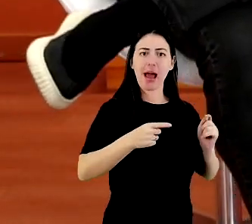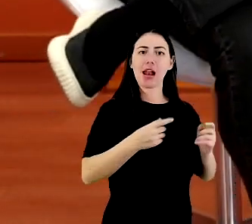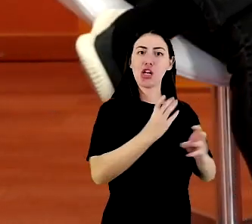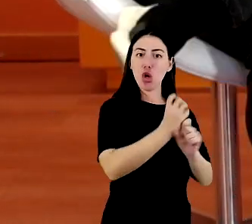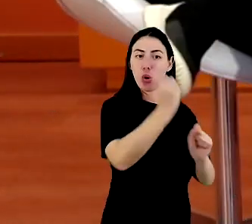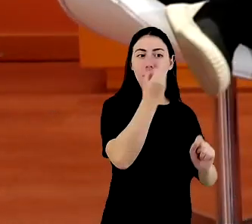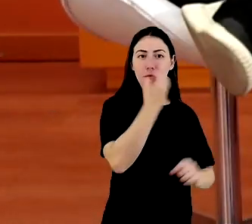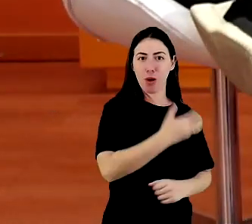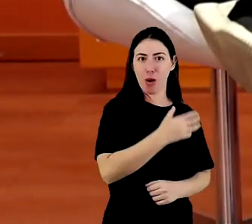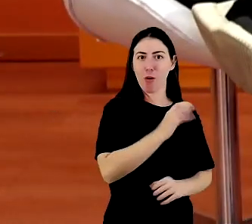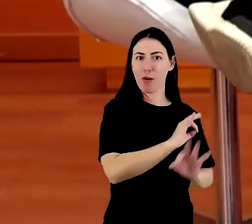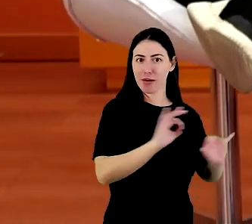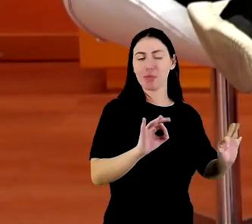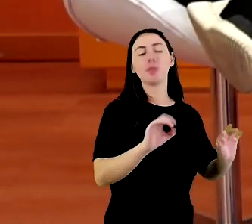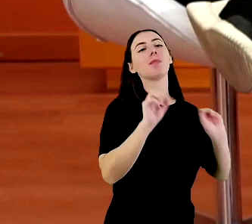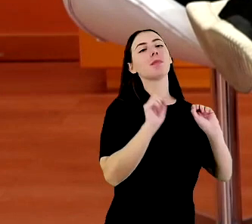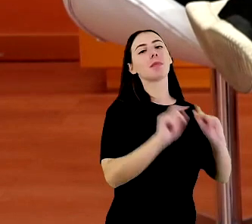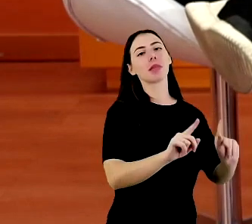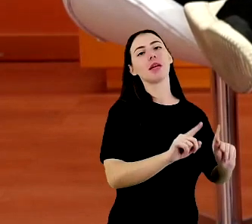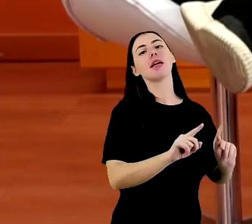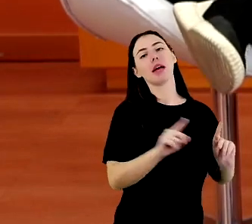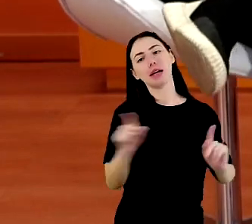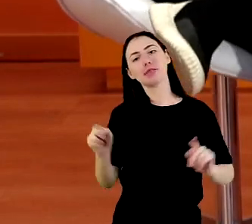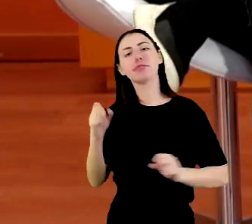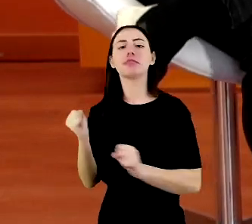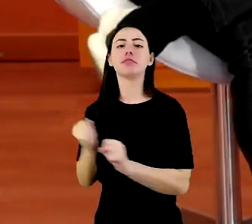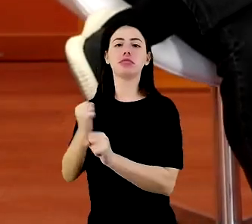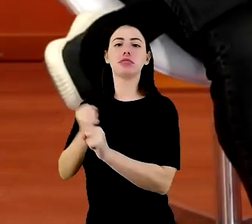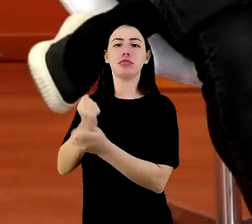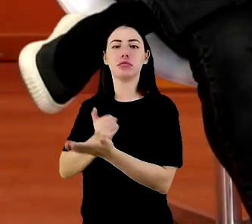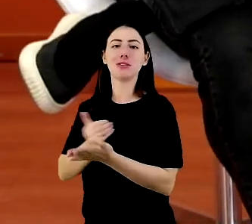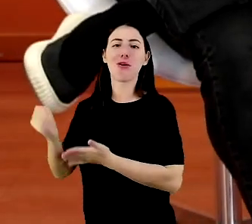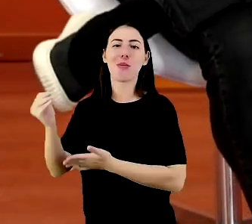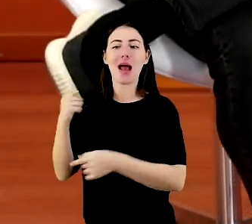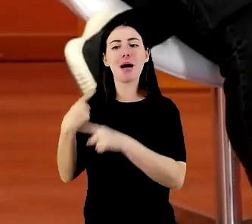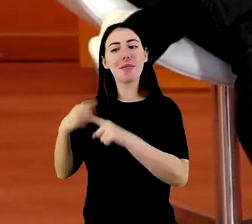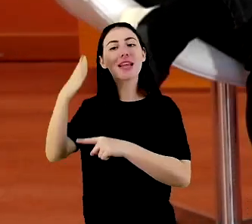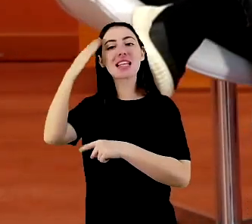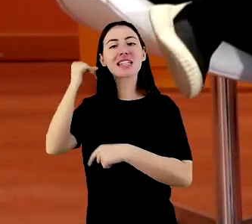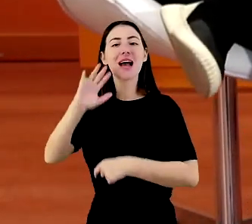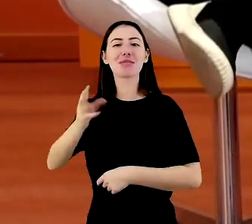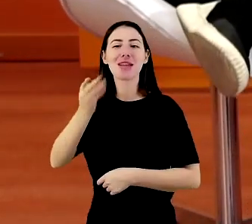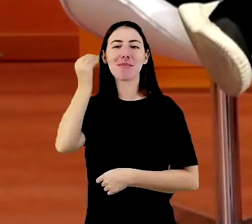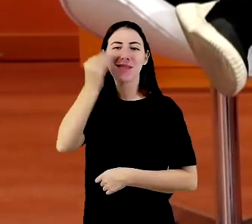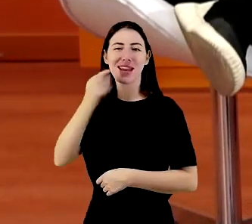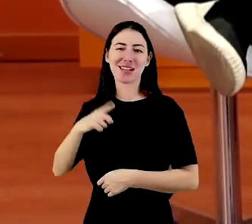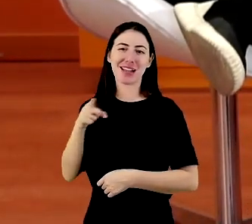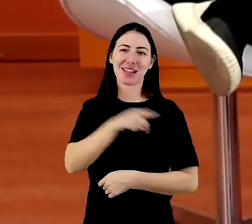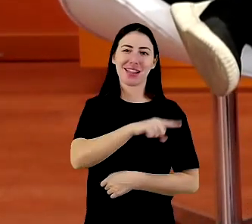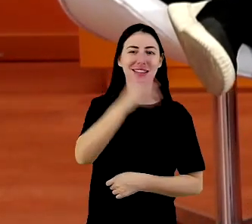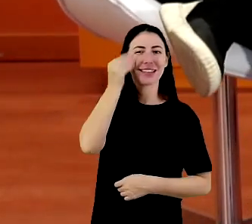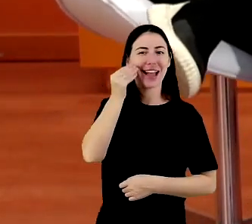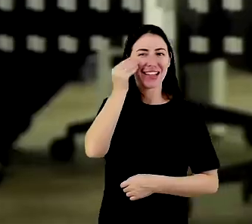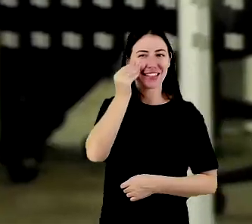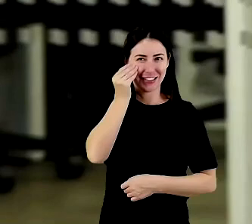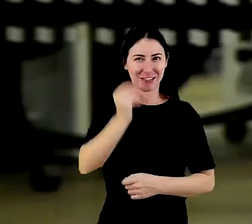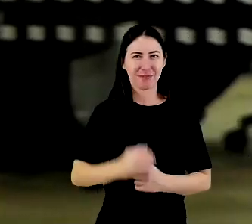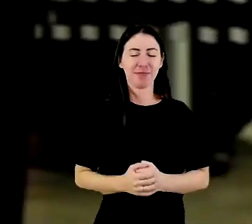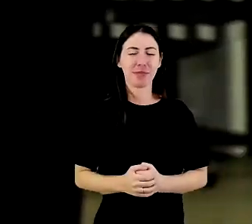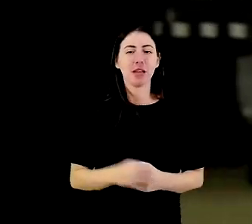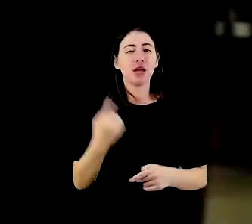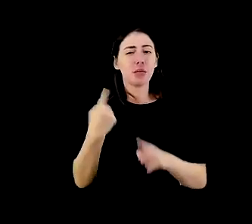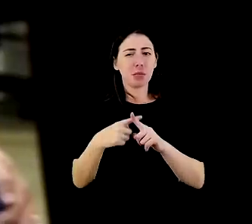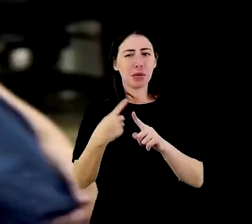assim que a gente investiu no Olu, que é uma empresa de rooftop, de marketplace digital para rooftop, onde você digita